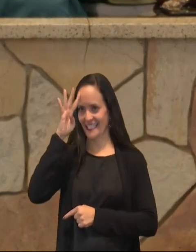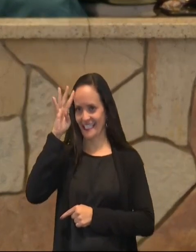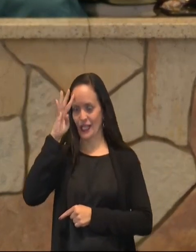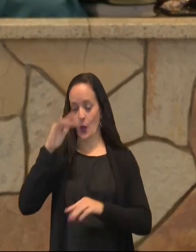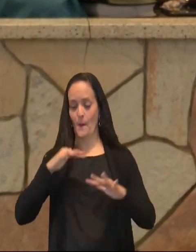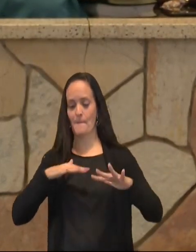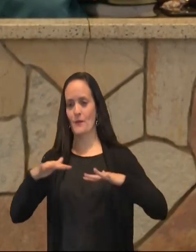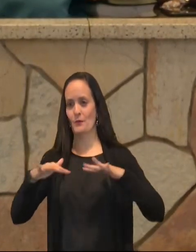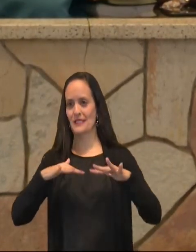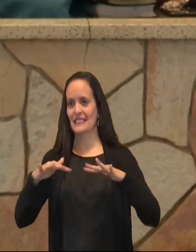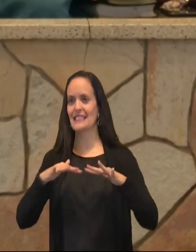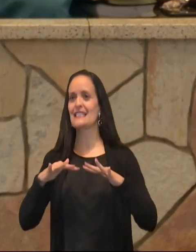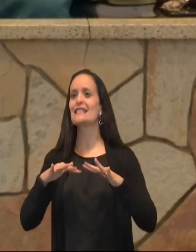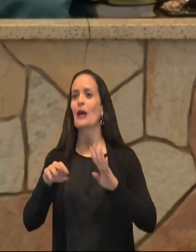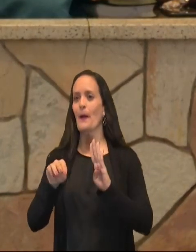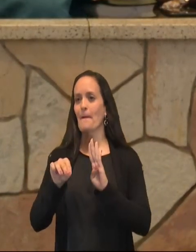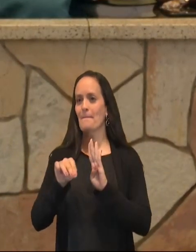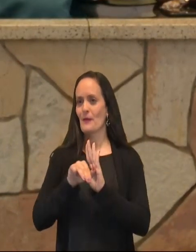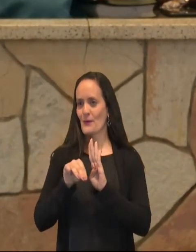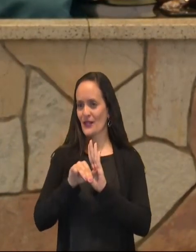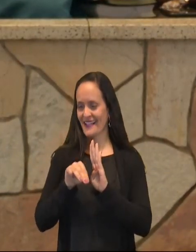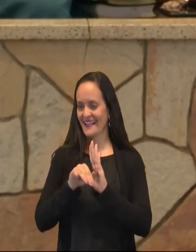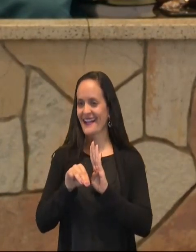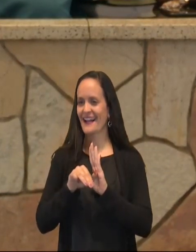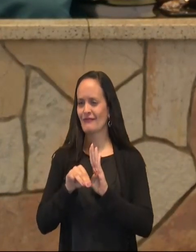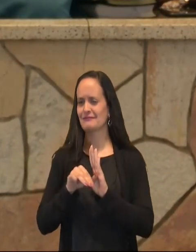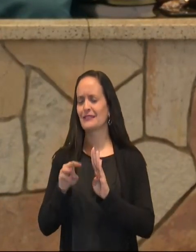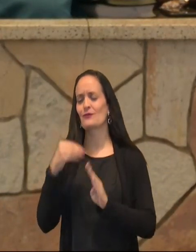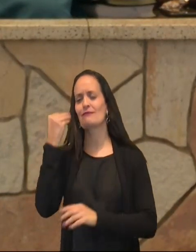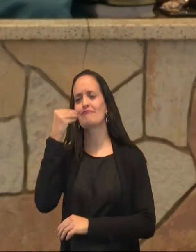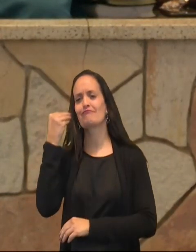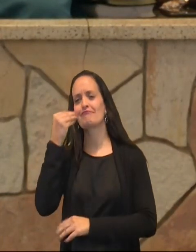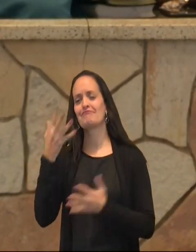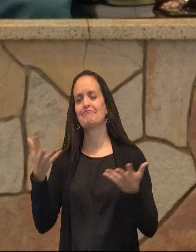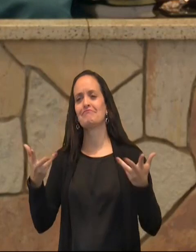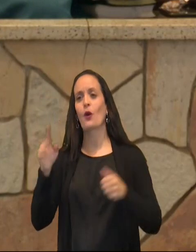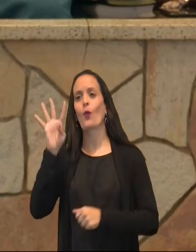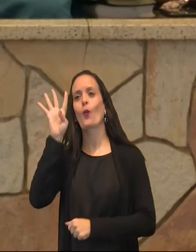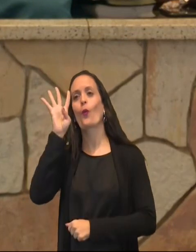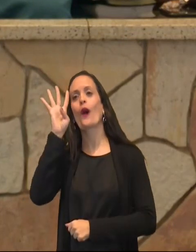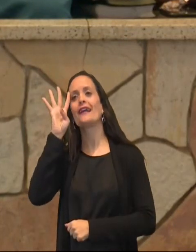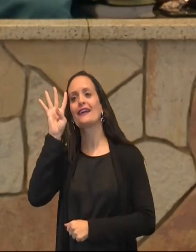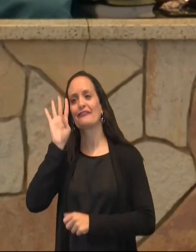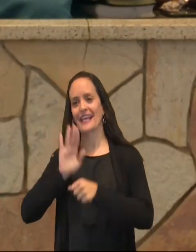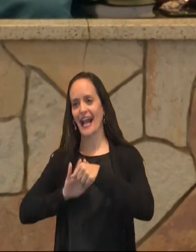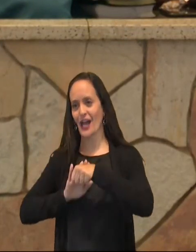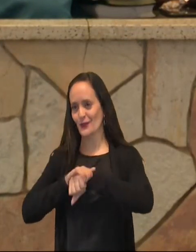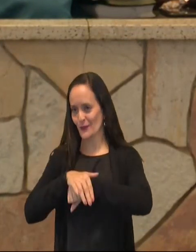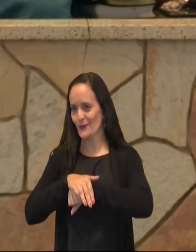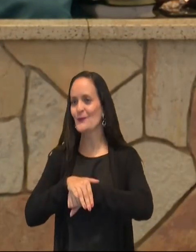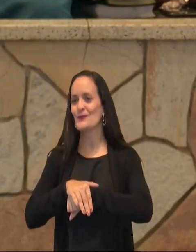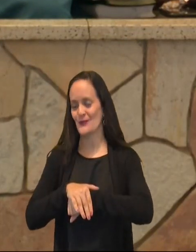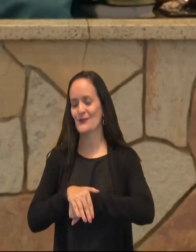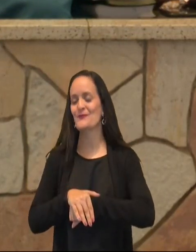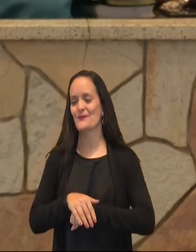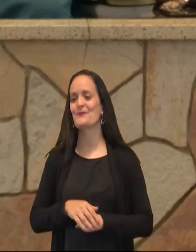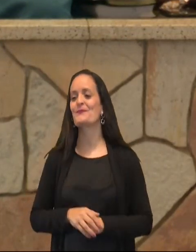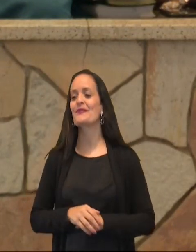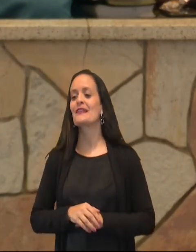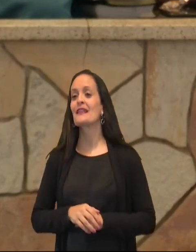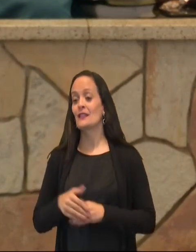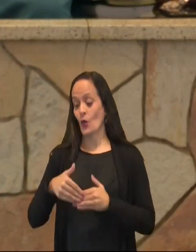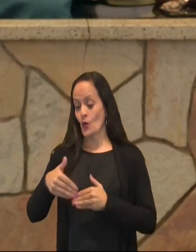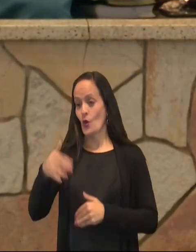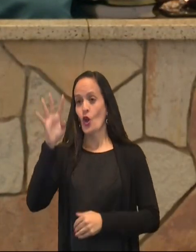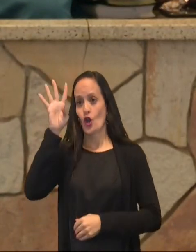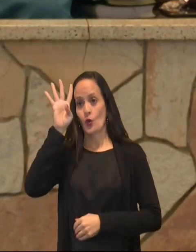Memor, tem sido uma experiência, meus irmãos, maravilhosa a cada quarta-feira, quem pôde participar. E na próxima quarta-feira nós temos